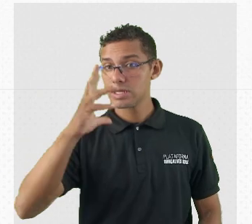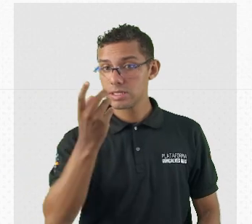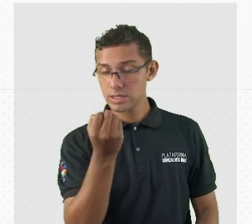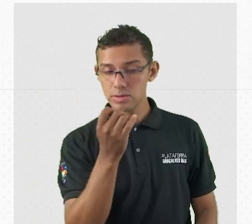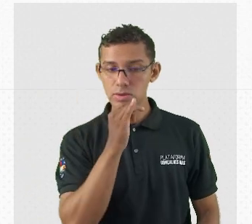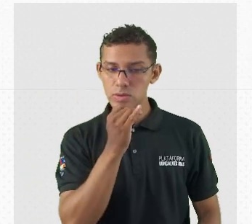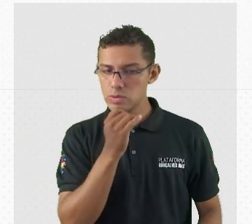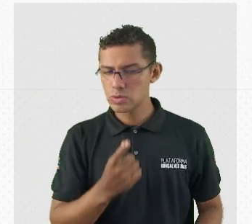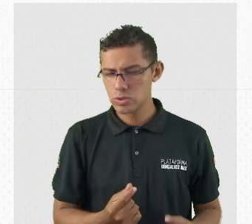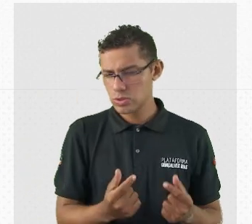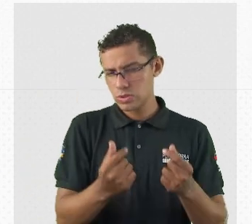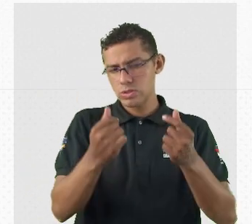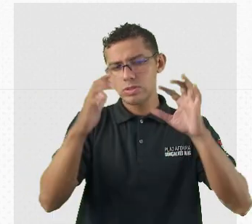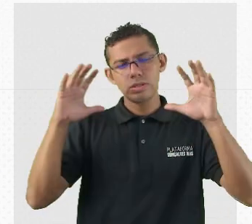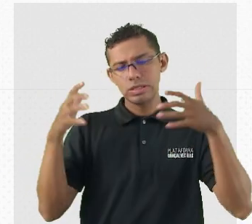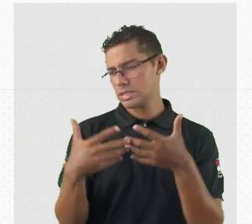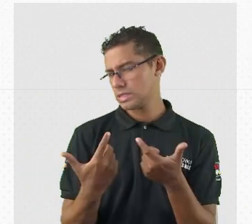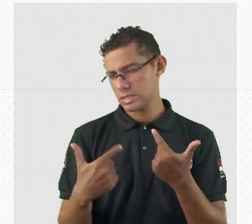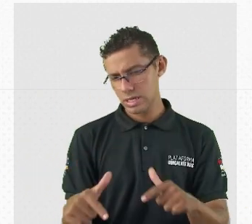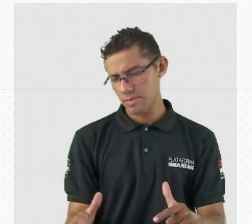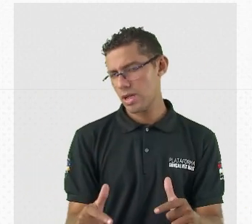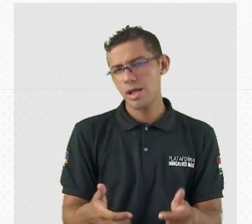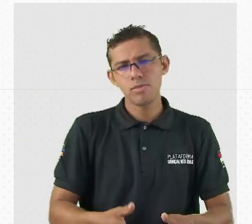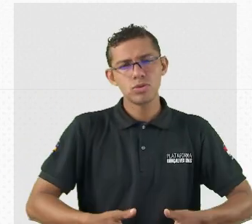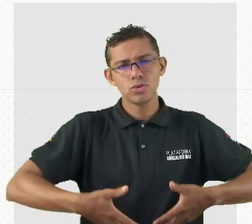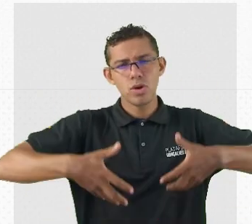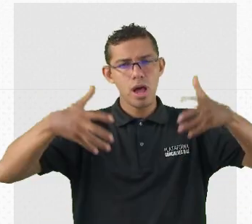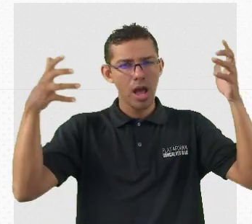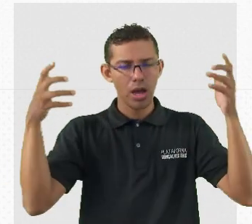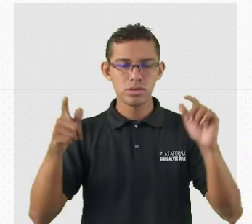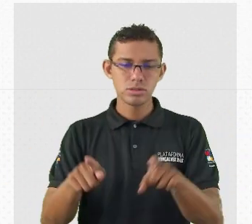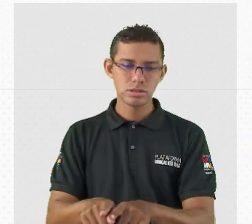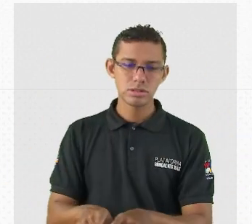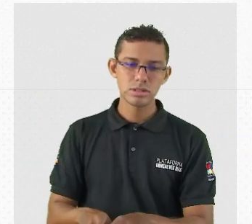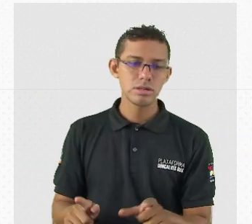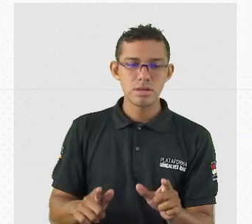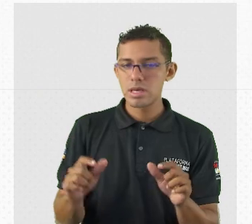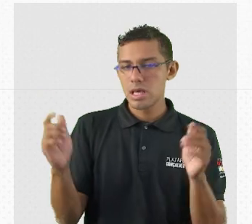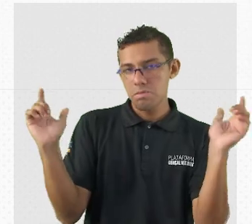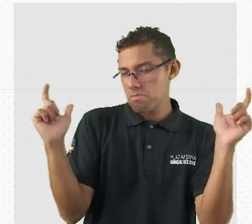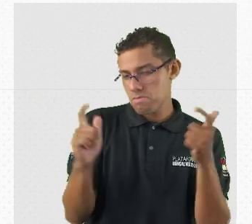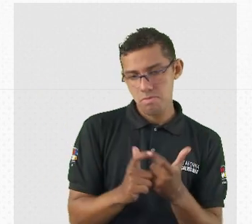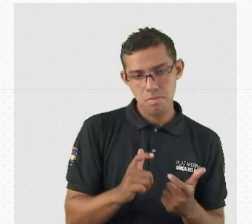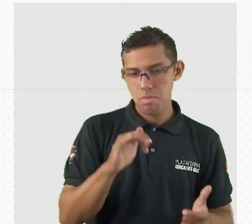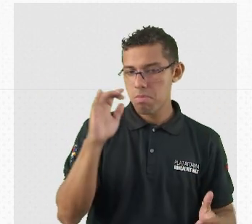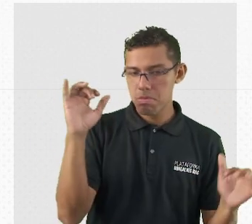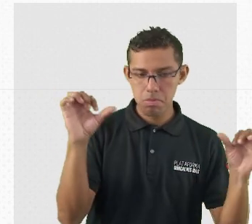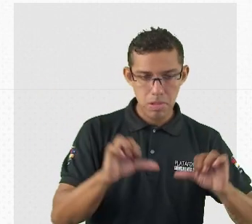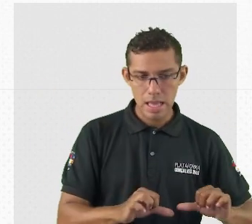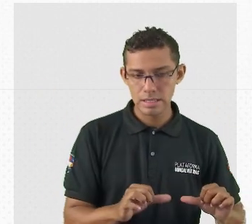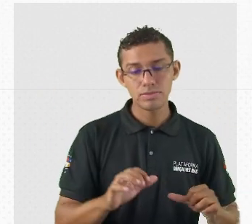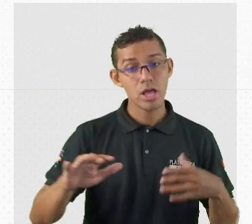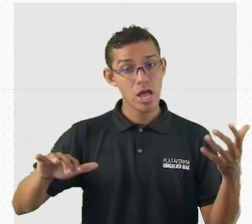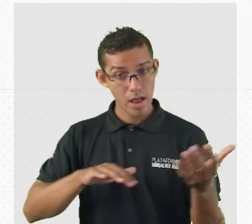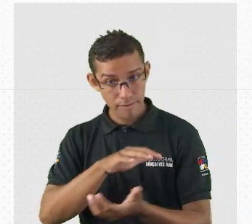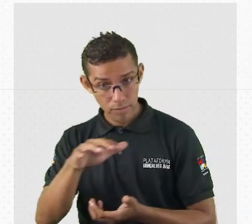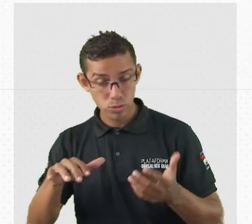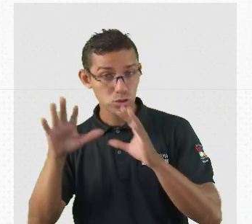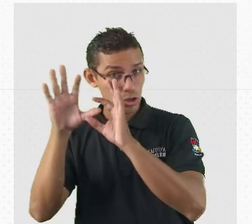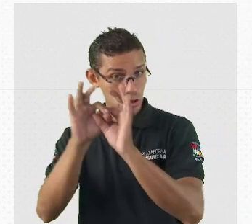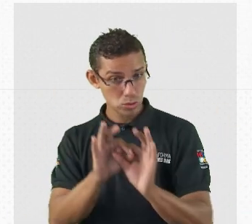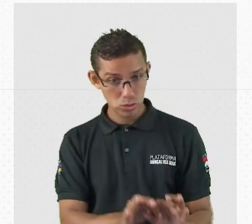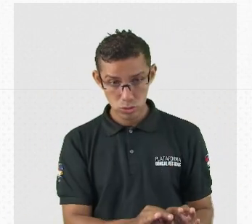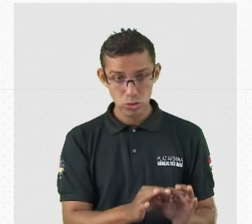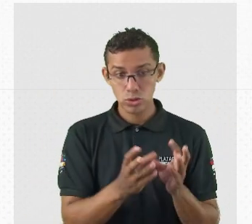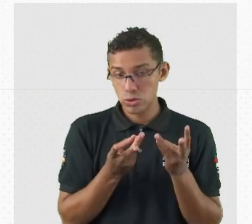busca do lucro incessante, então as cargas de trabalho eram muito altas, as condições de trabalho eram péssimas, né? A gente vai ter inclusive revoltas nesse contexto de